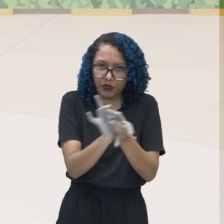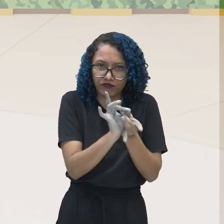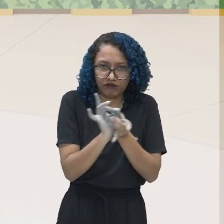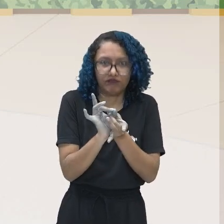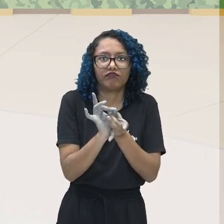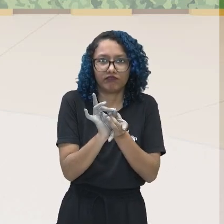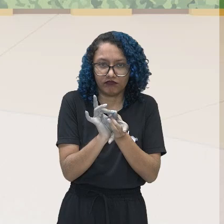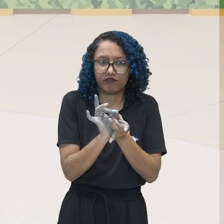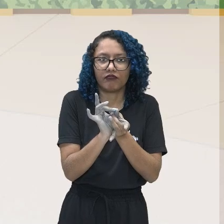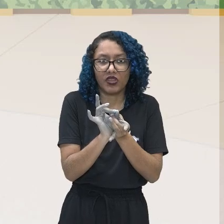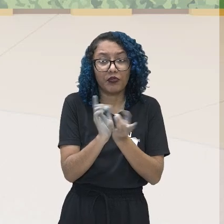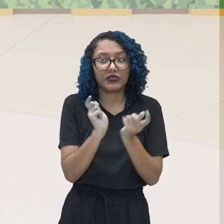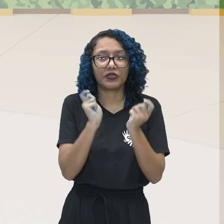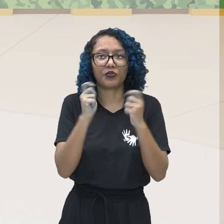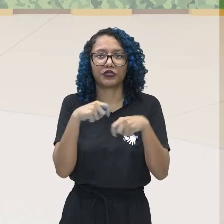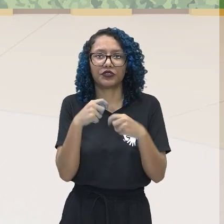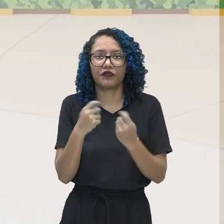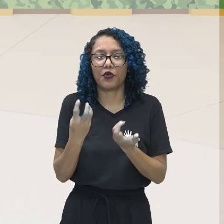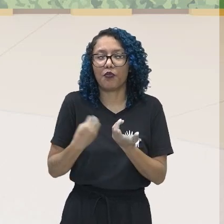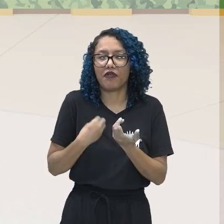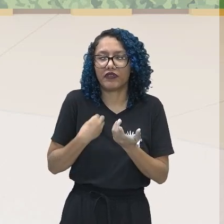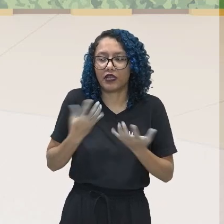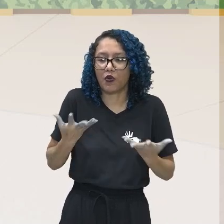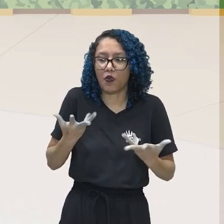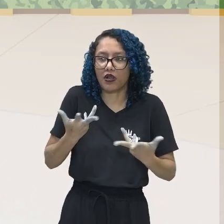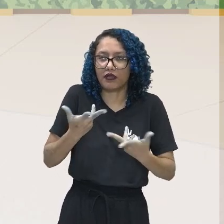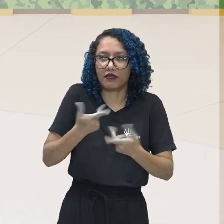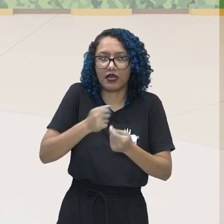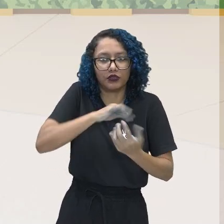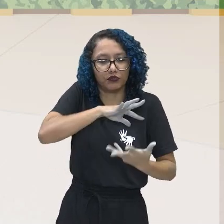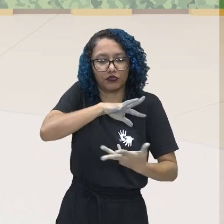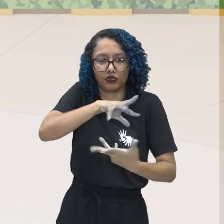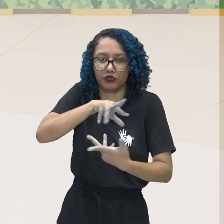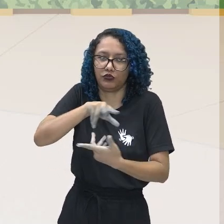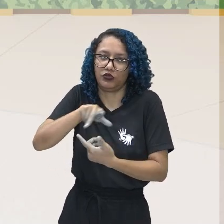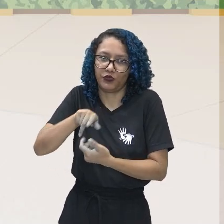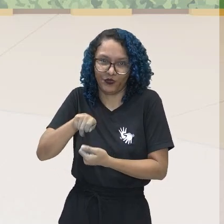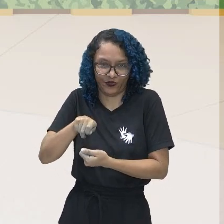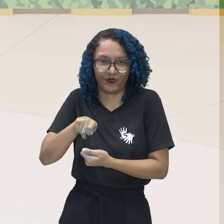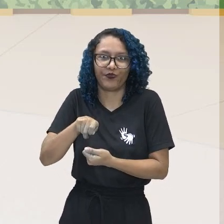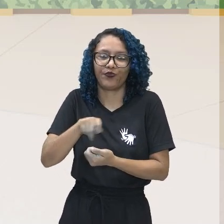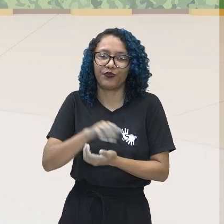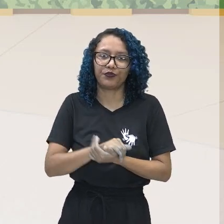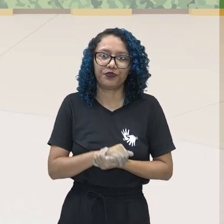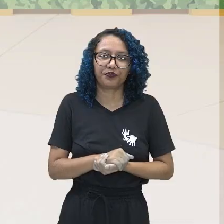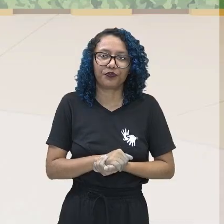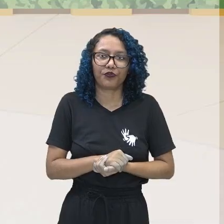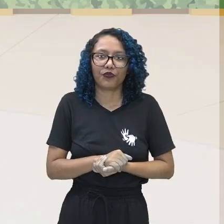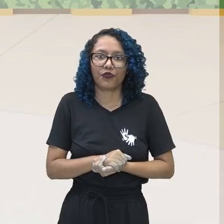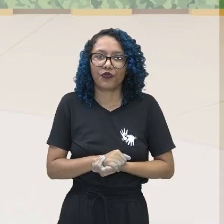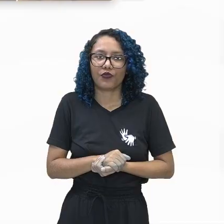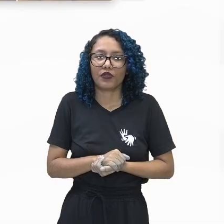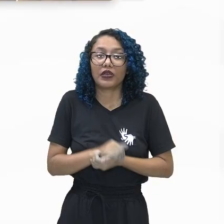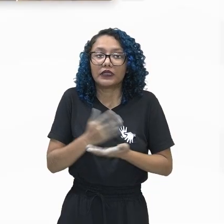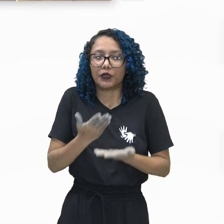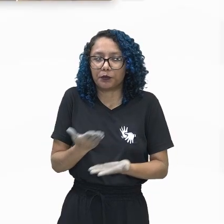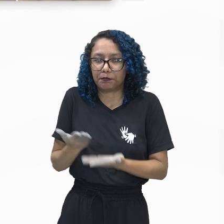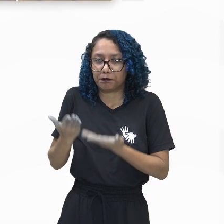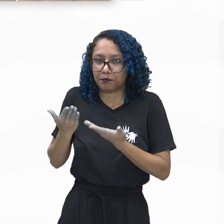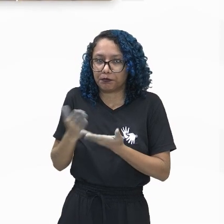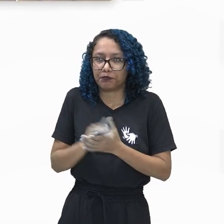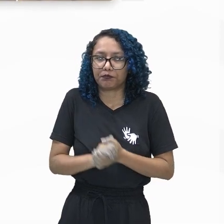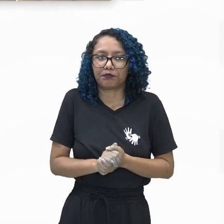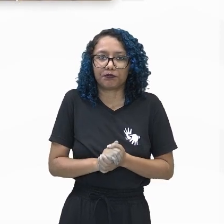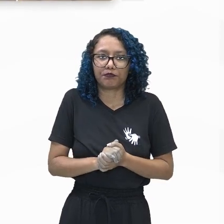uma qualidade de vida a nível global. Então, nós temos o seguinte no saúde e bem-estar. Dê